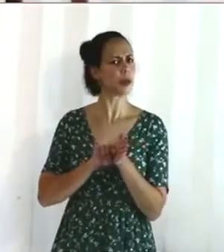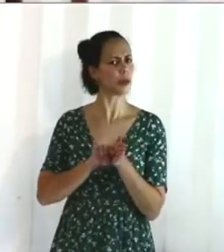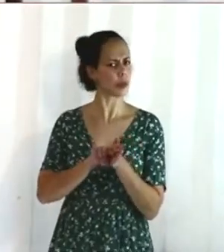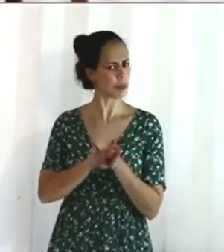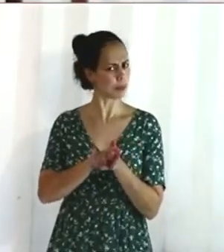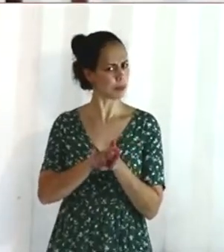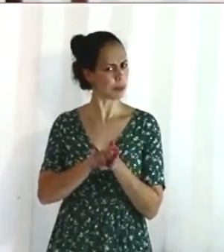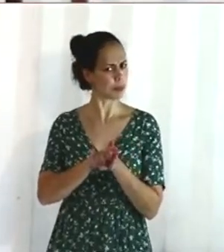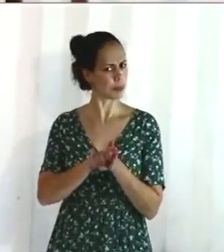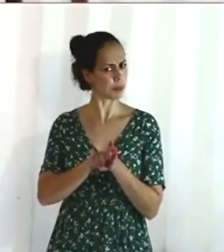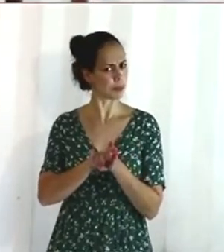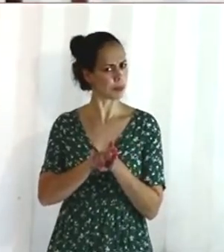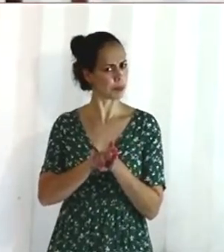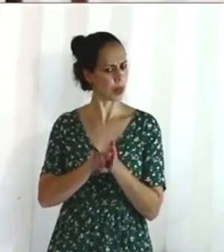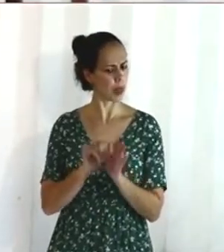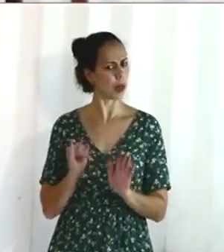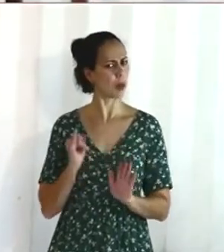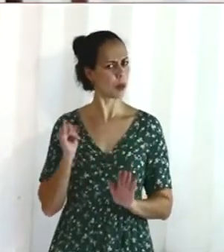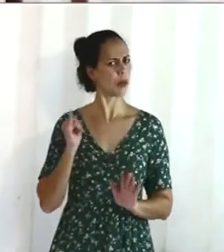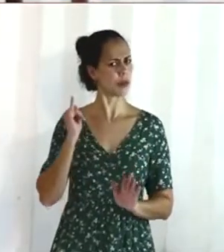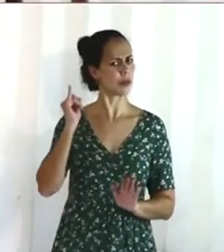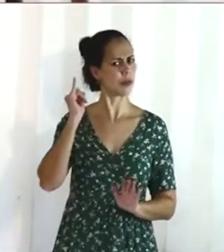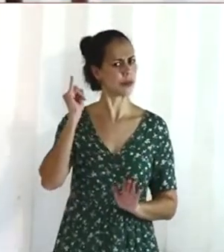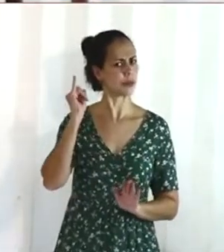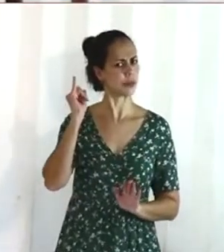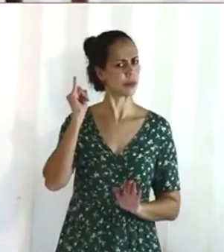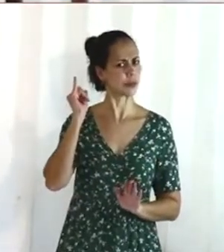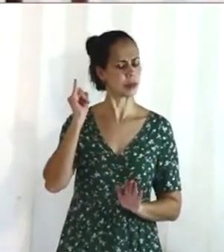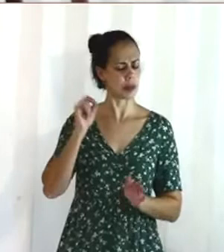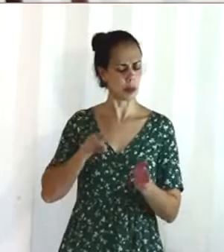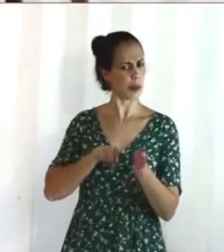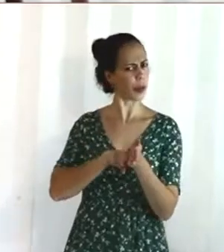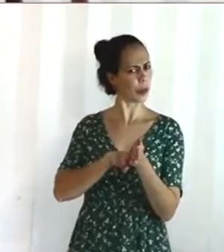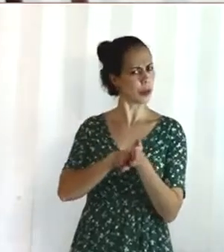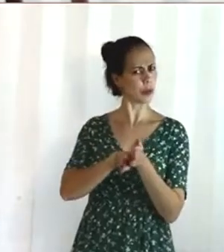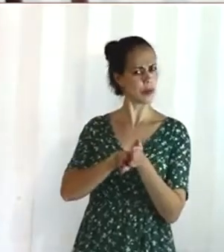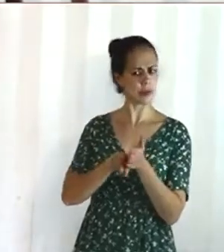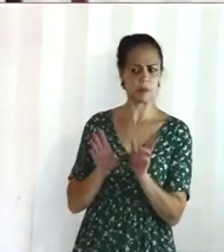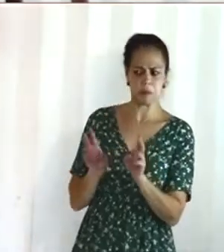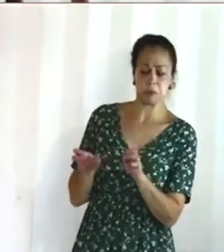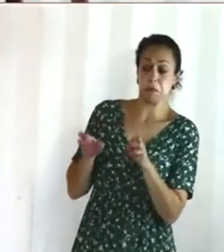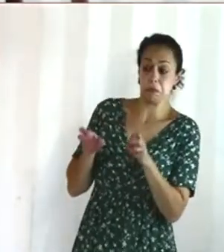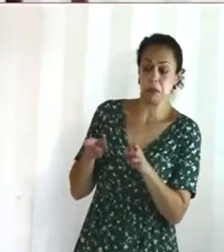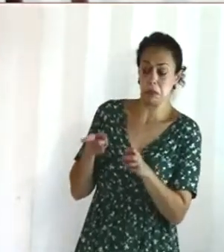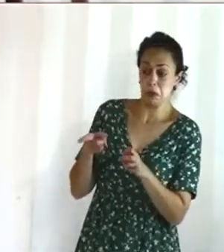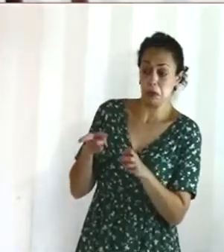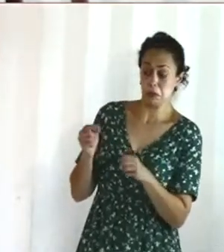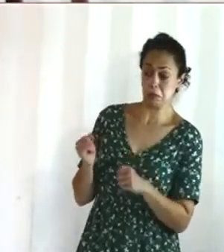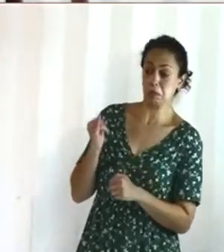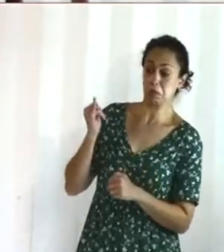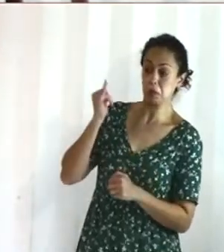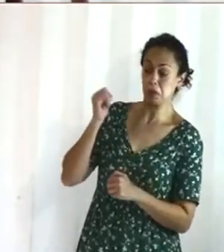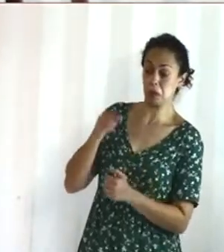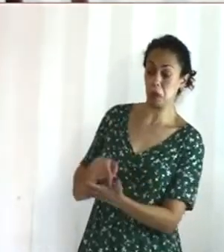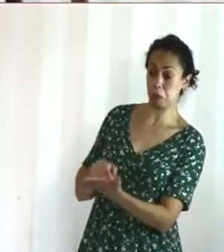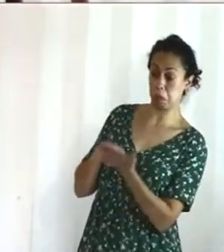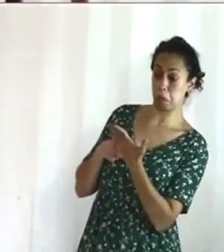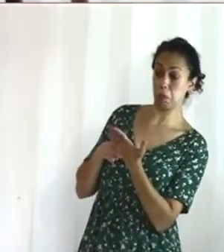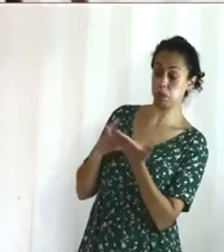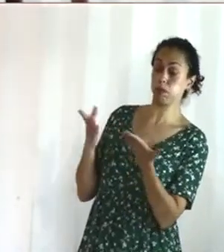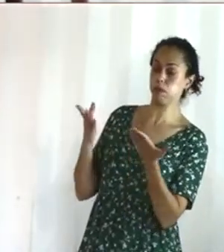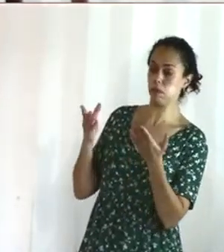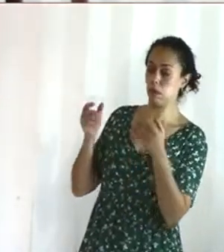para mim é a mais reveladora de todas, fala muito, muito a respeito da crença, do